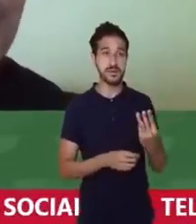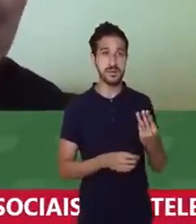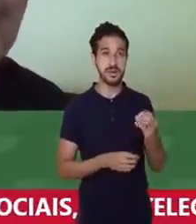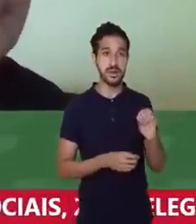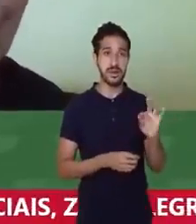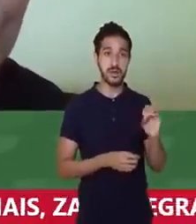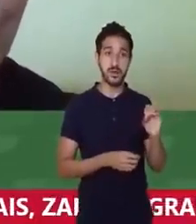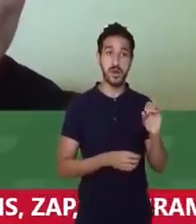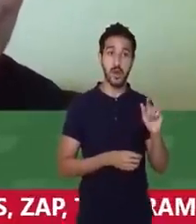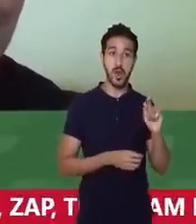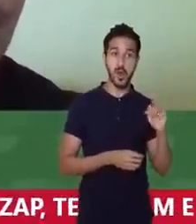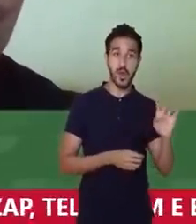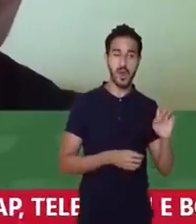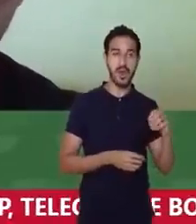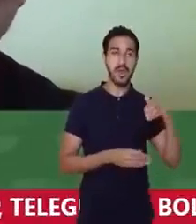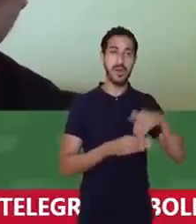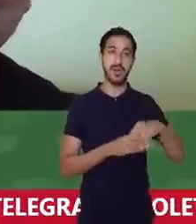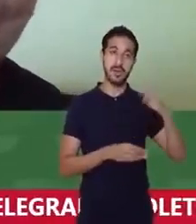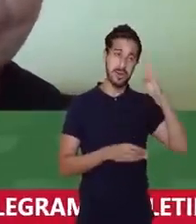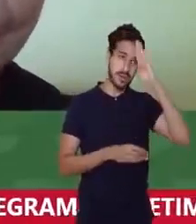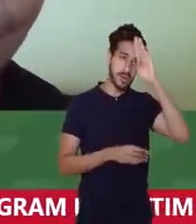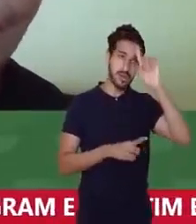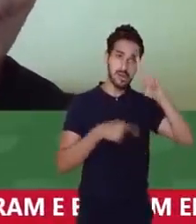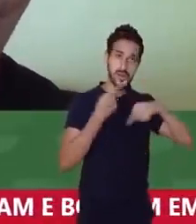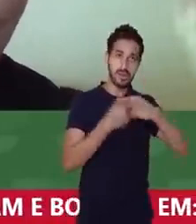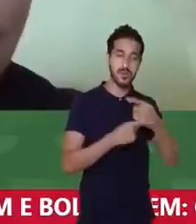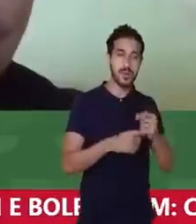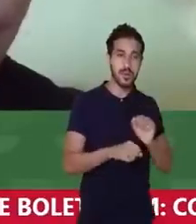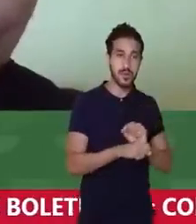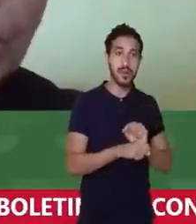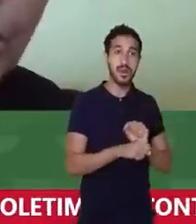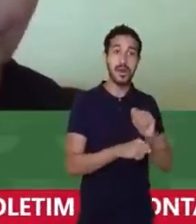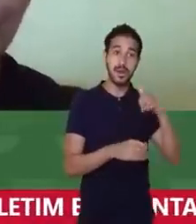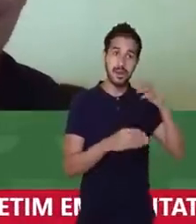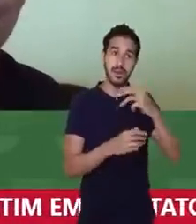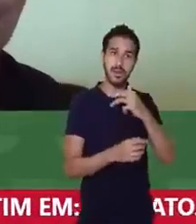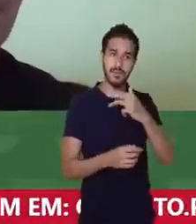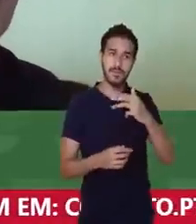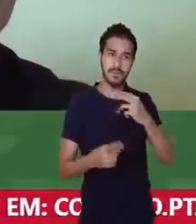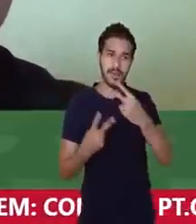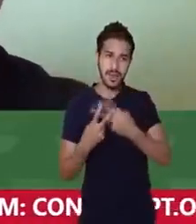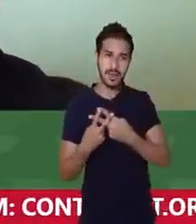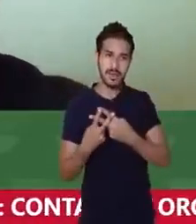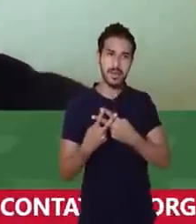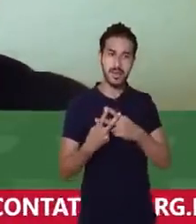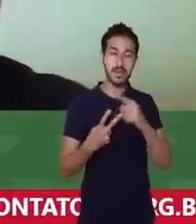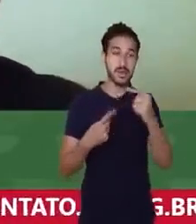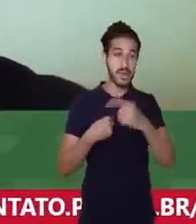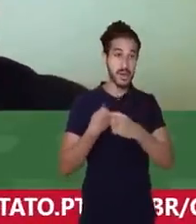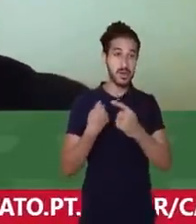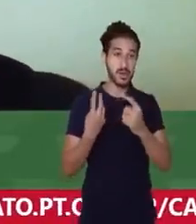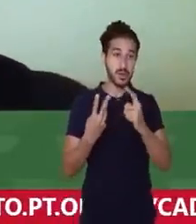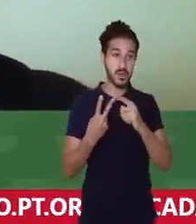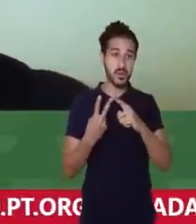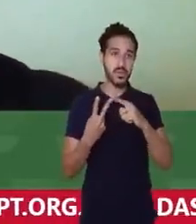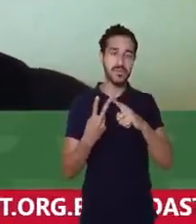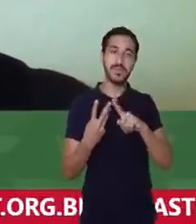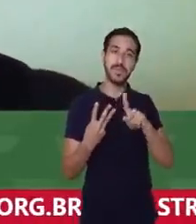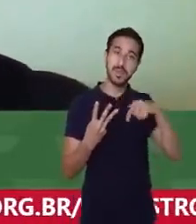ato do golpe, que é a eleição do Bolsonaro, depois da interdição. A prisão é o segundo ato, e a